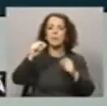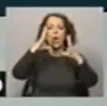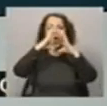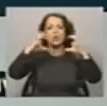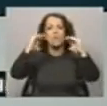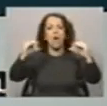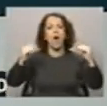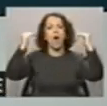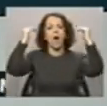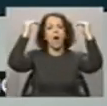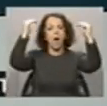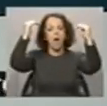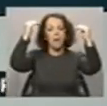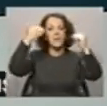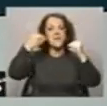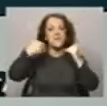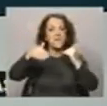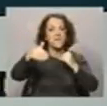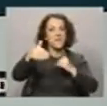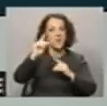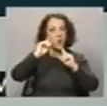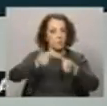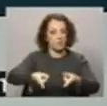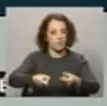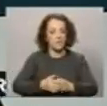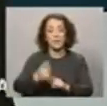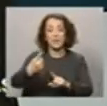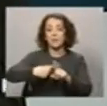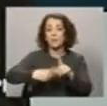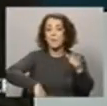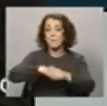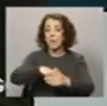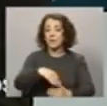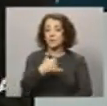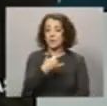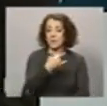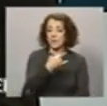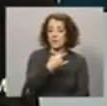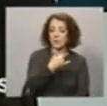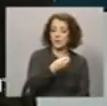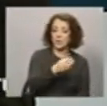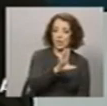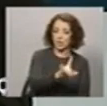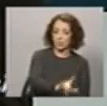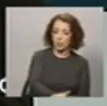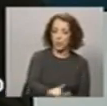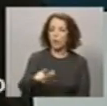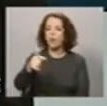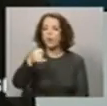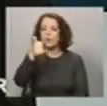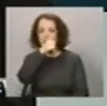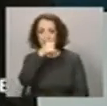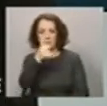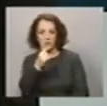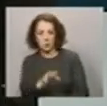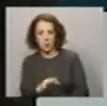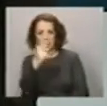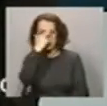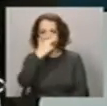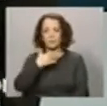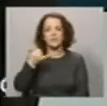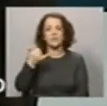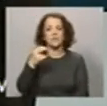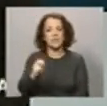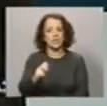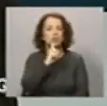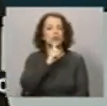a aproximarem-se gradualmente. A temperatura máxima de 20 graus em Lisboa, 24 em Santarém, Castelo Branco com 23, a